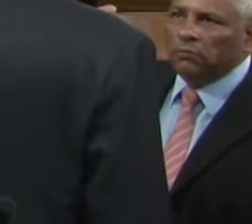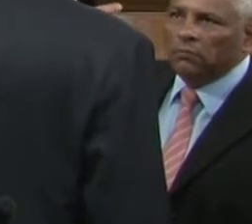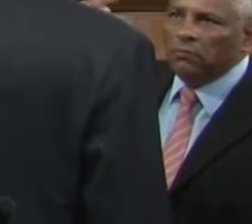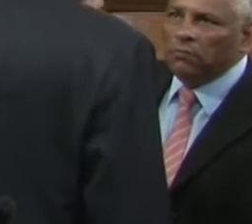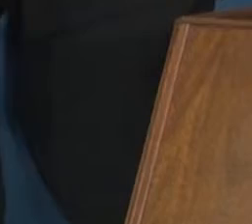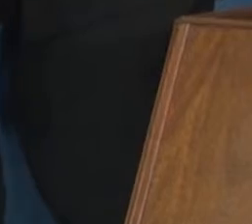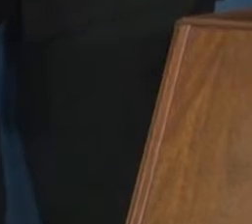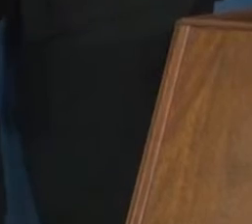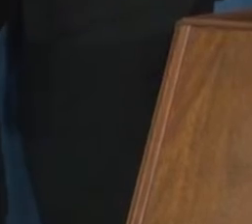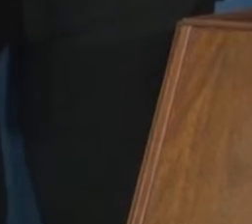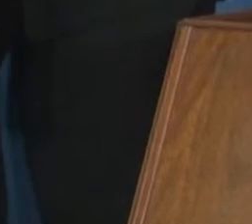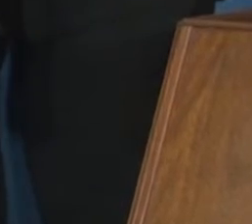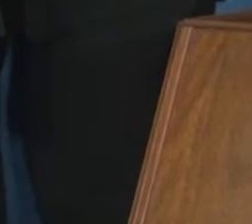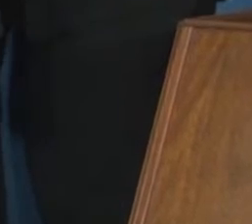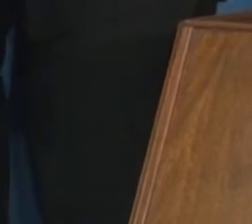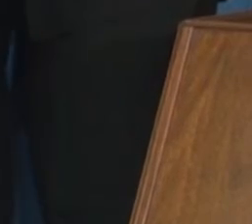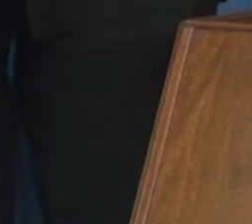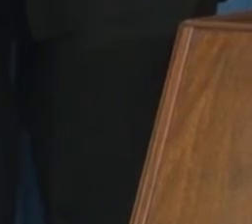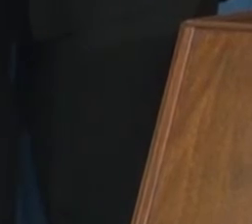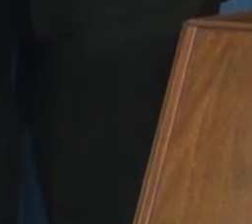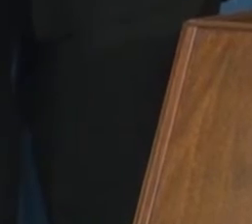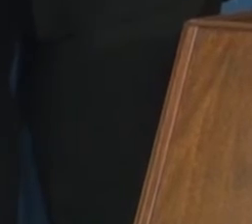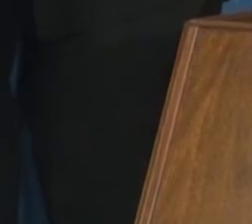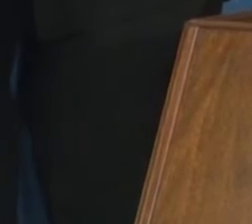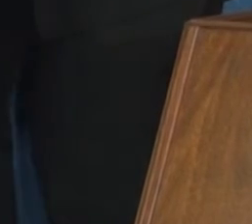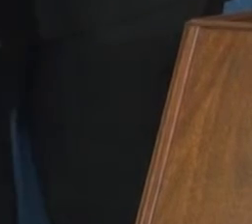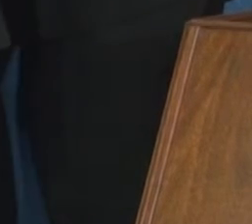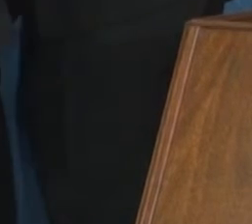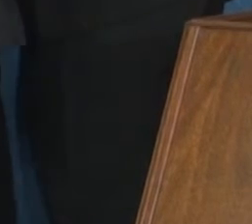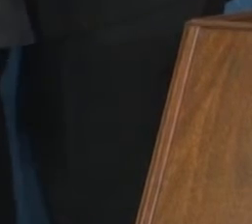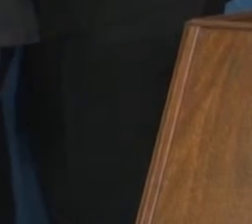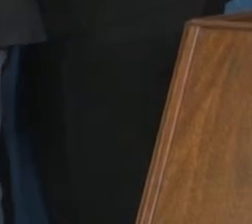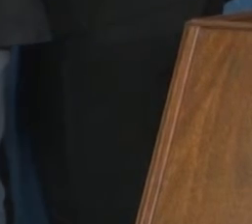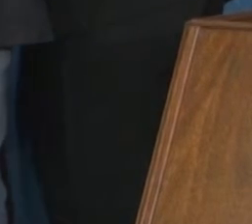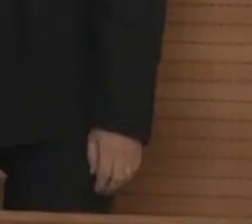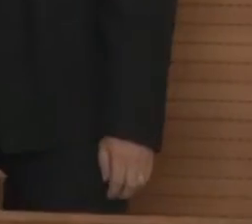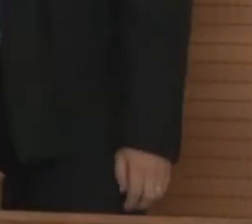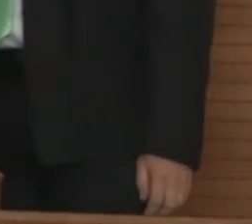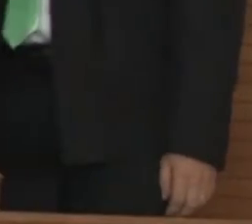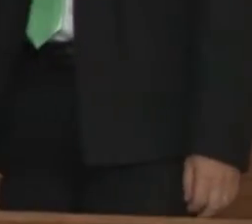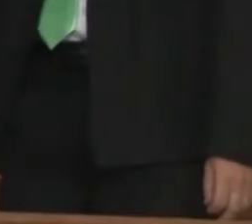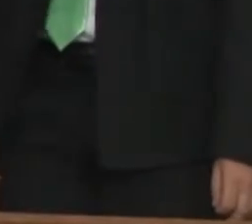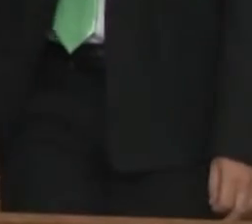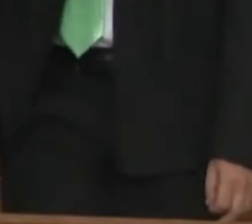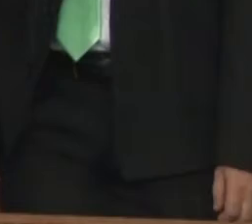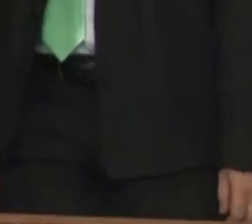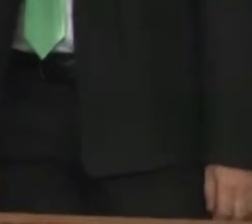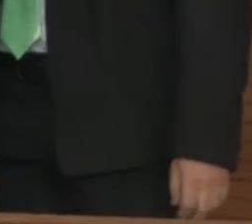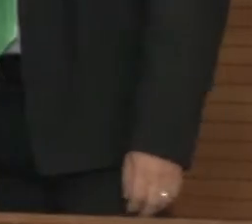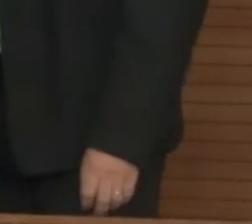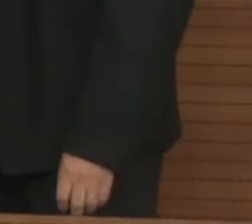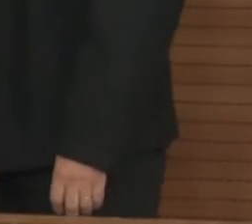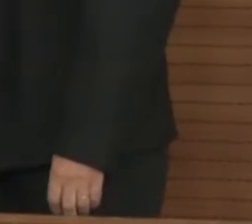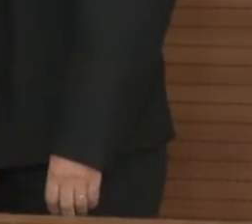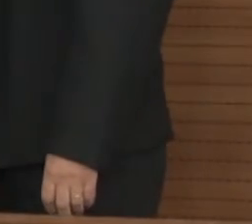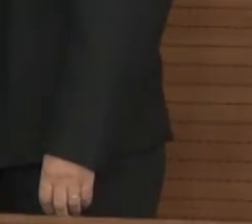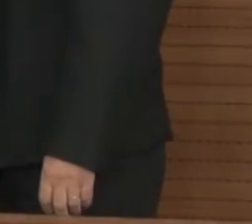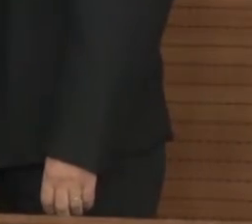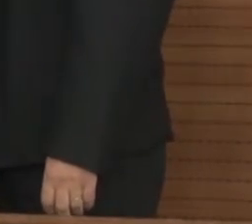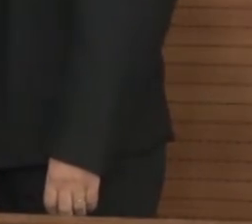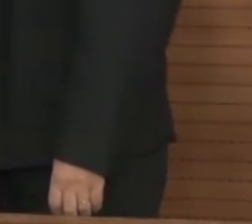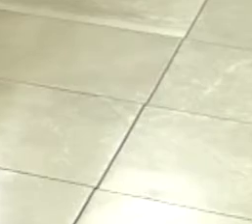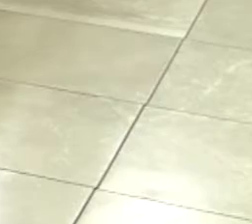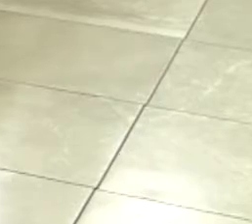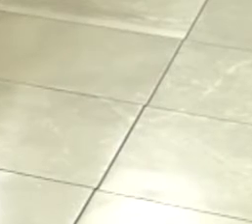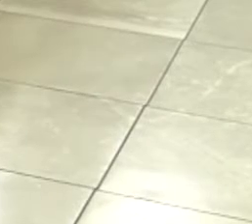suspenderam a sessão para atender uma comissão formada por trabalhadores e o sindicato. Após ouvir os trabalhadores, os vereadores